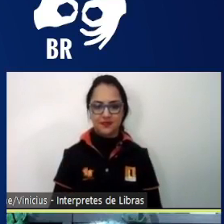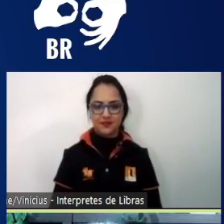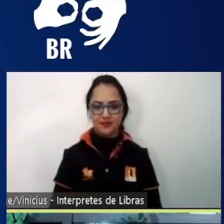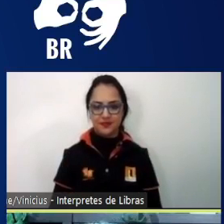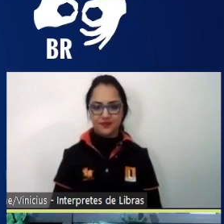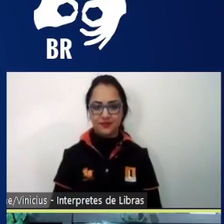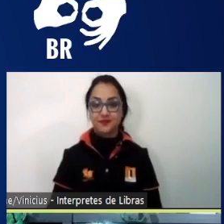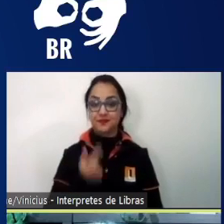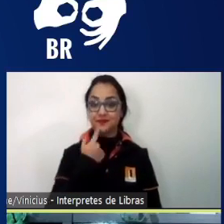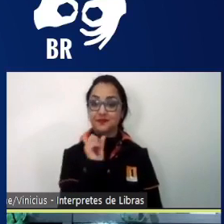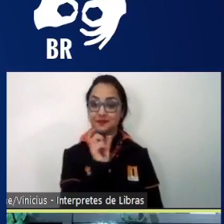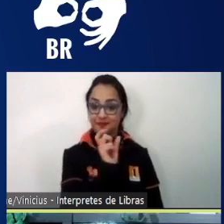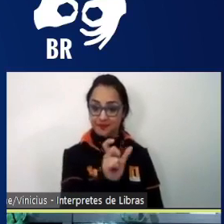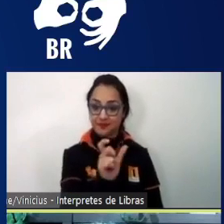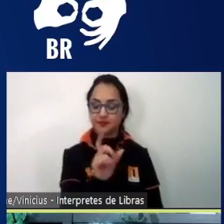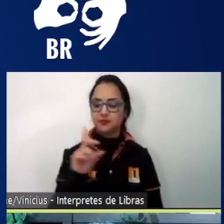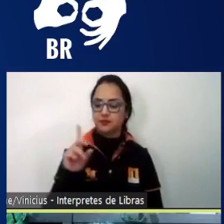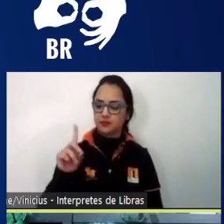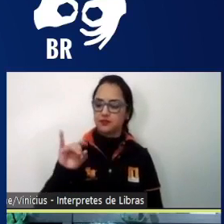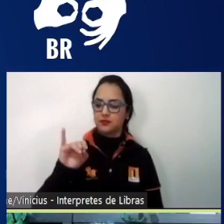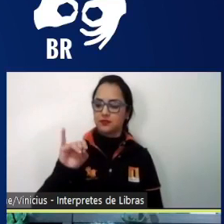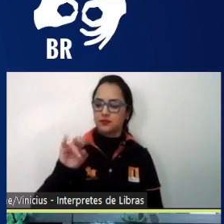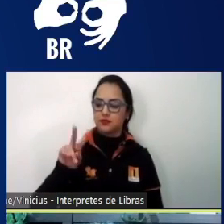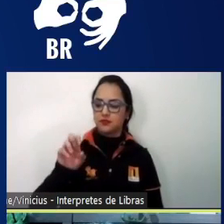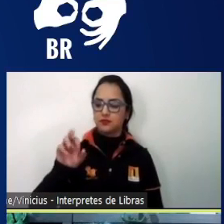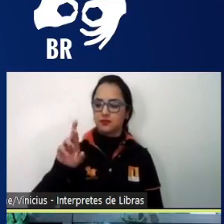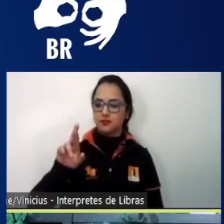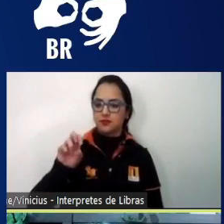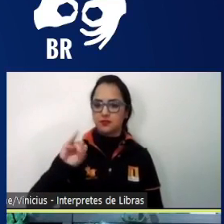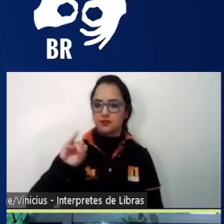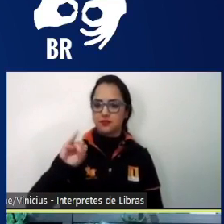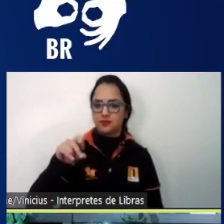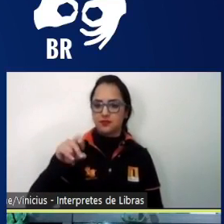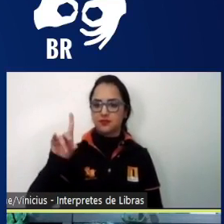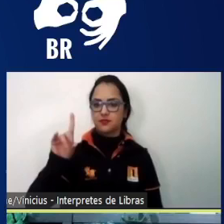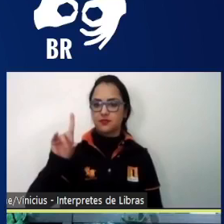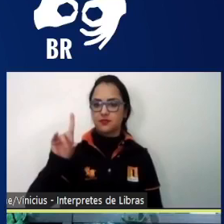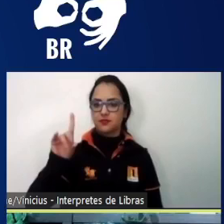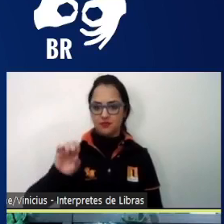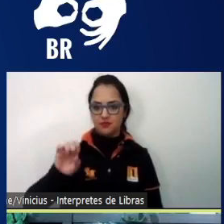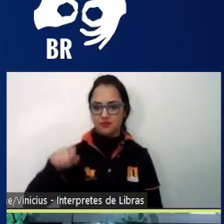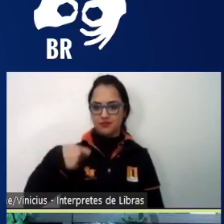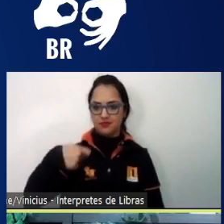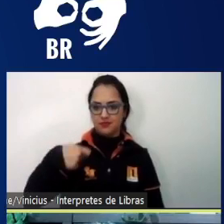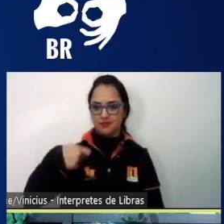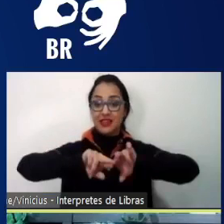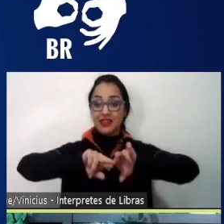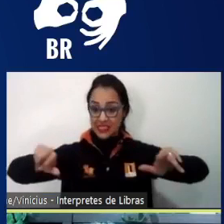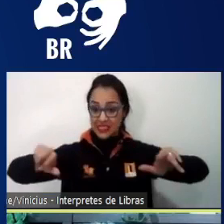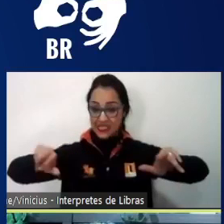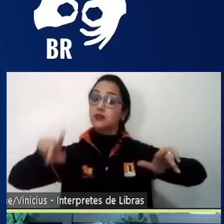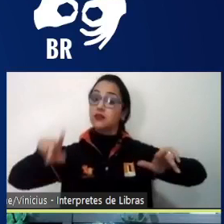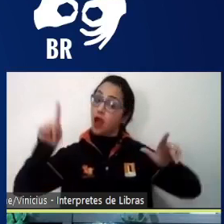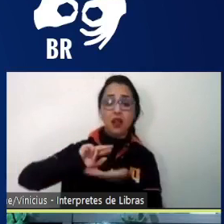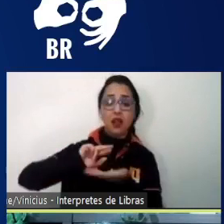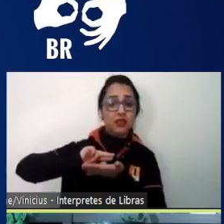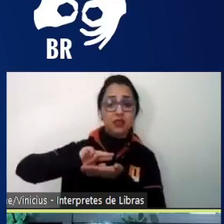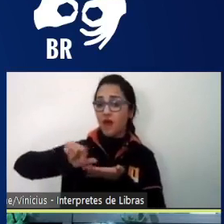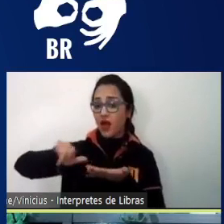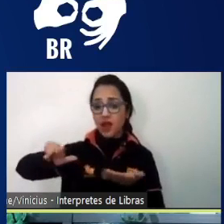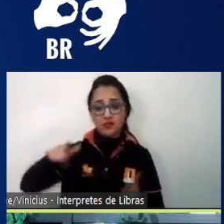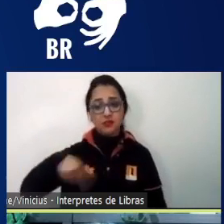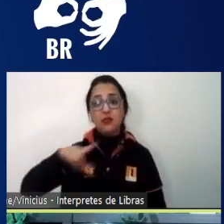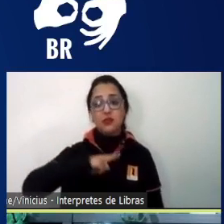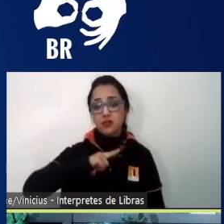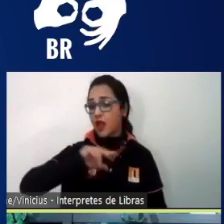de diversidade, ele pode ser entendido como a presença da diferença. Simples, não é verdade?